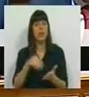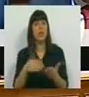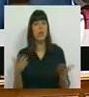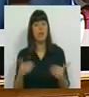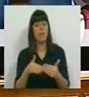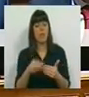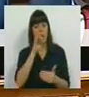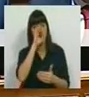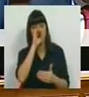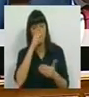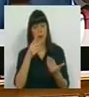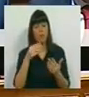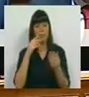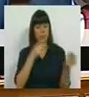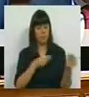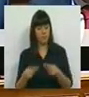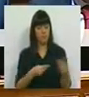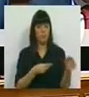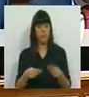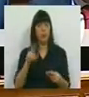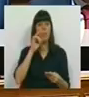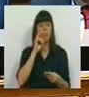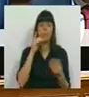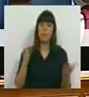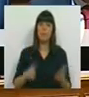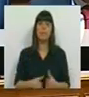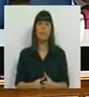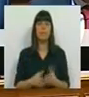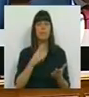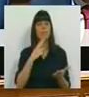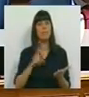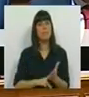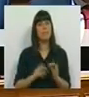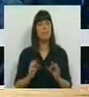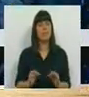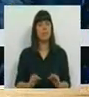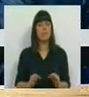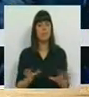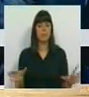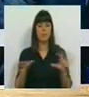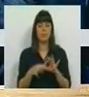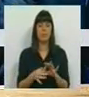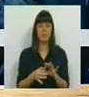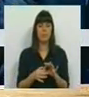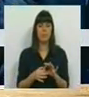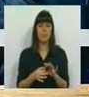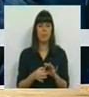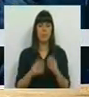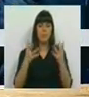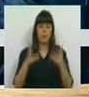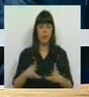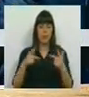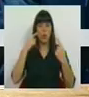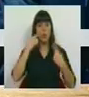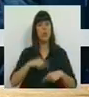que vão sendo conhecidos nos podem garantir, que realmente, no que respeita às